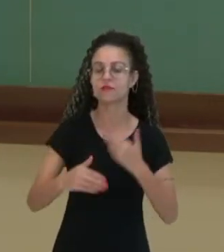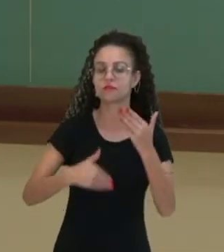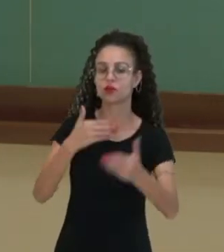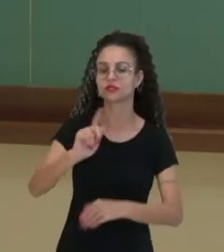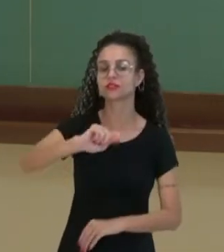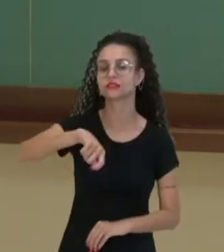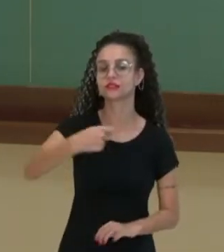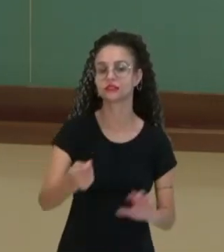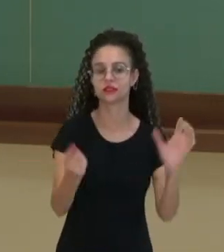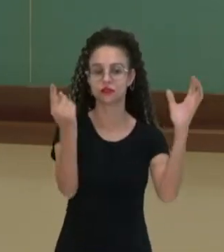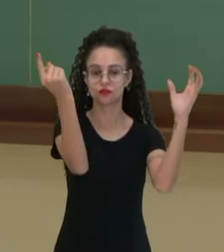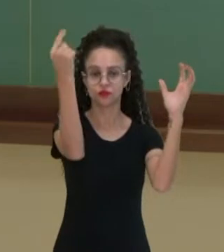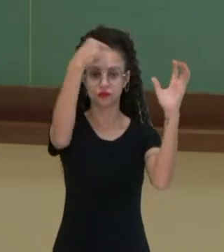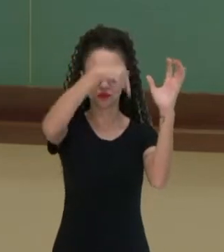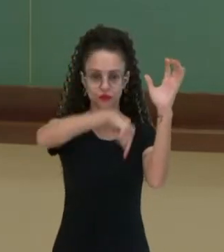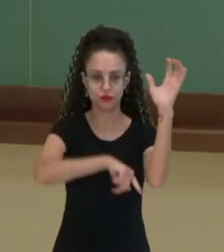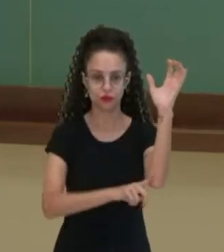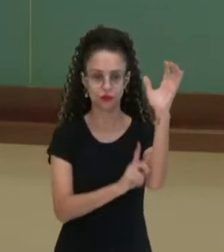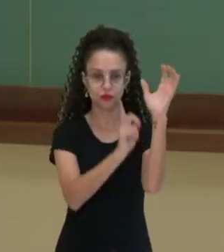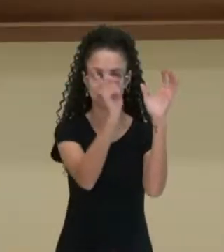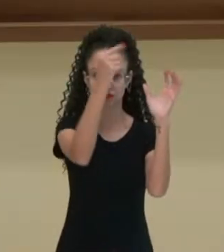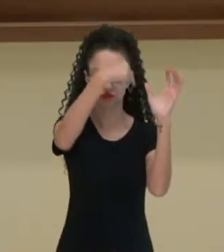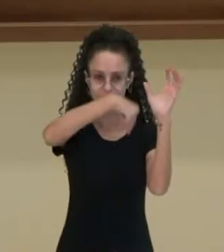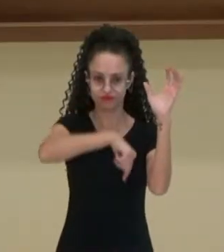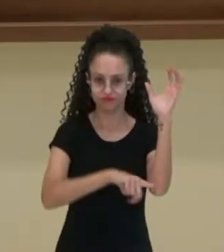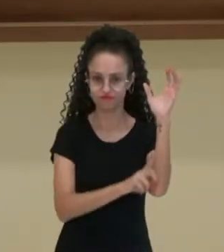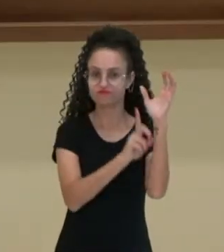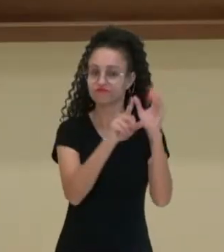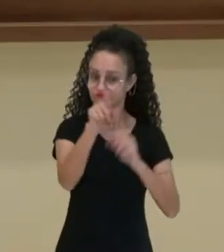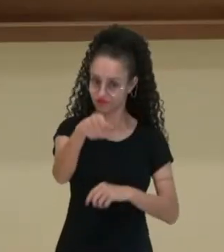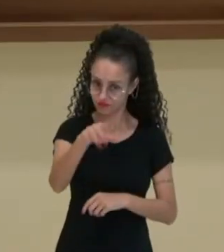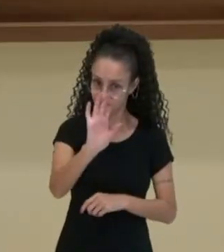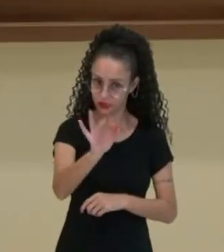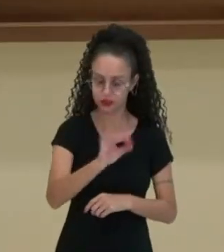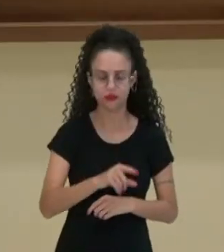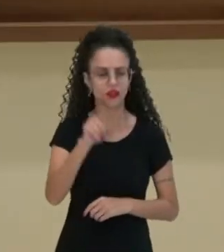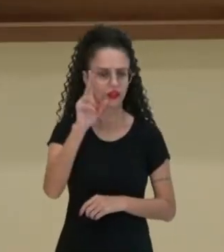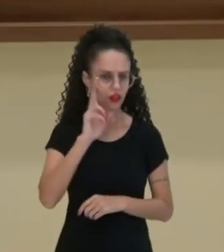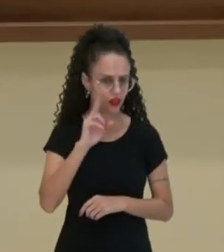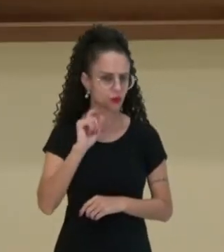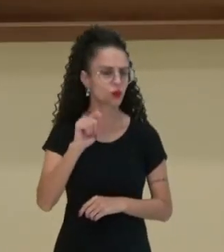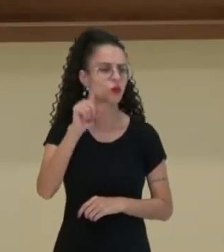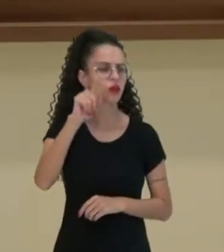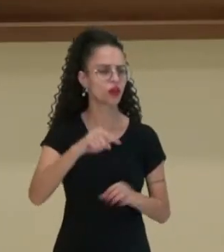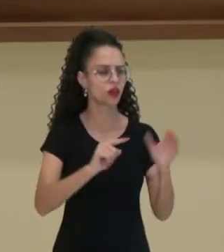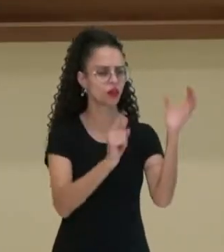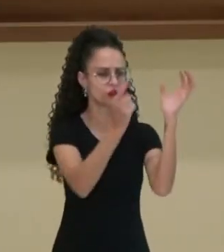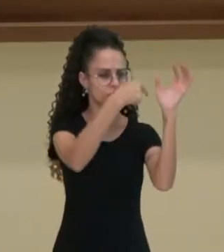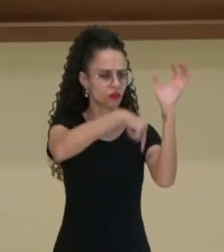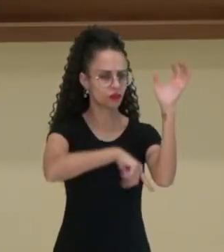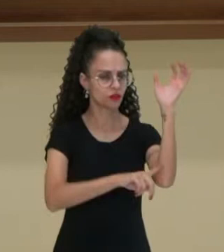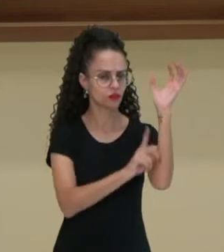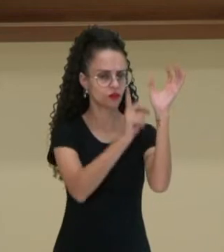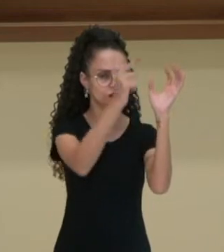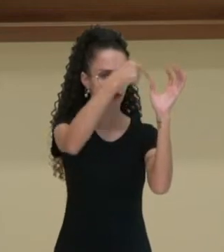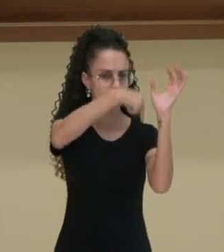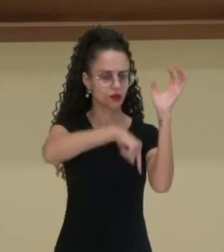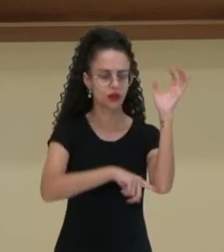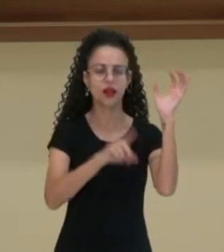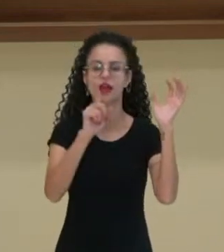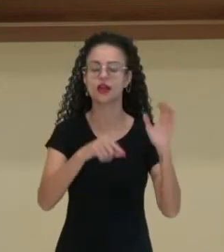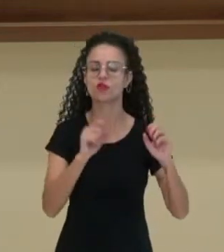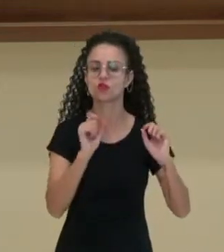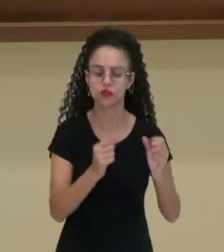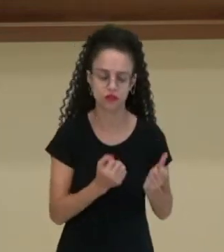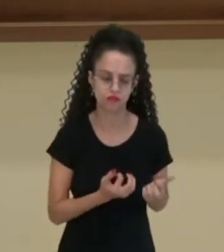de fotossíntese. Isso mesmo! Você se recorda da fotossíntese? É aquele processo que a